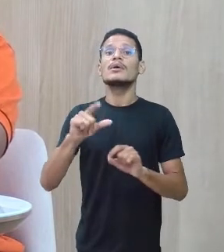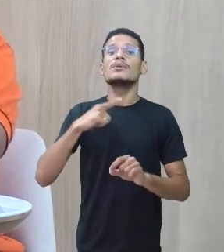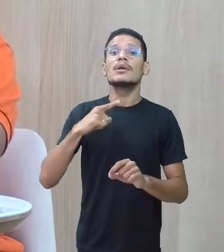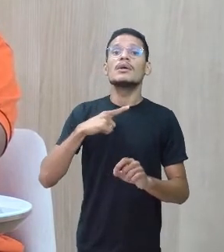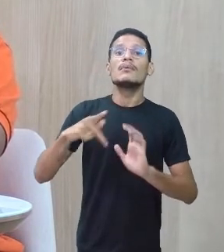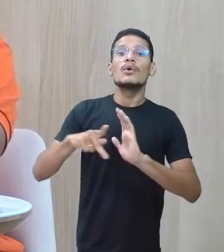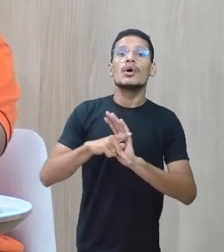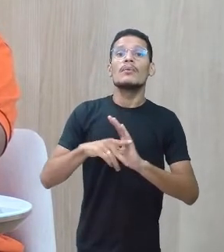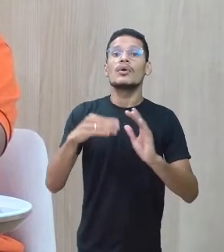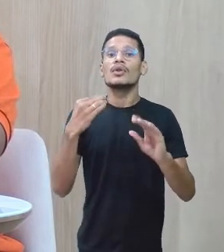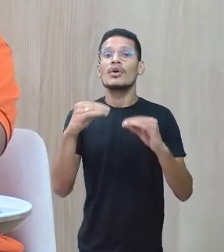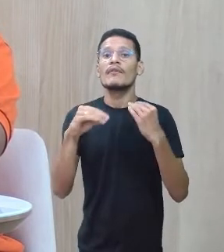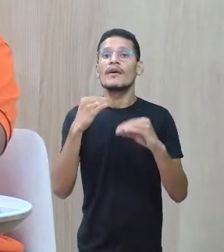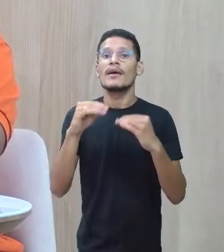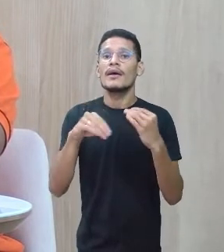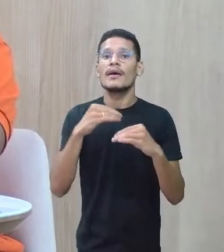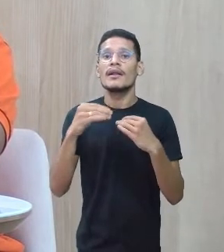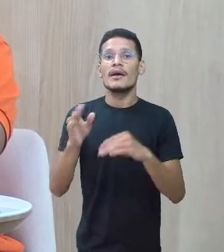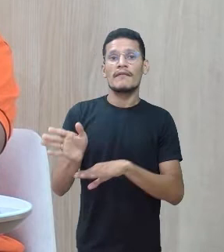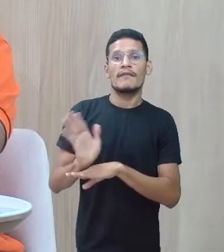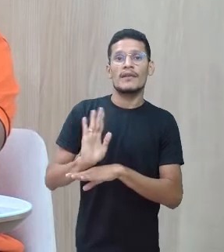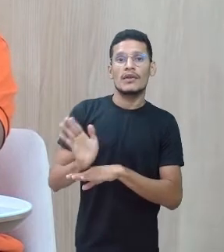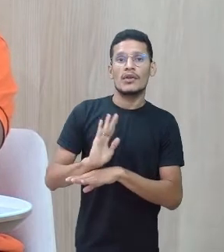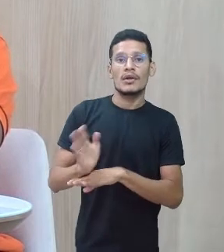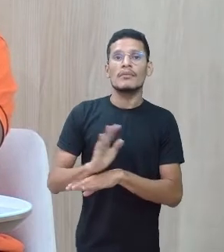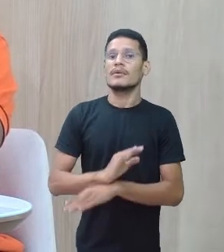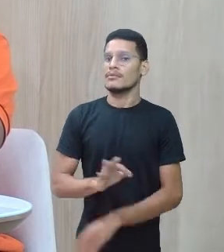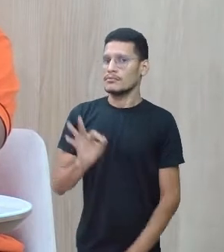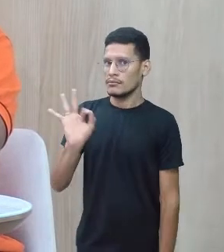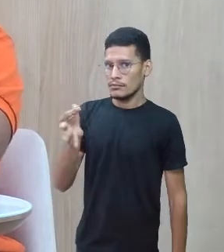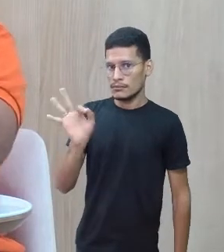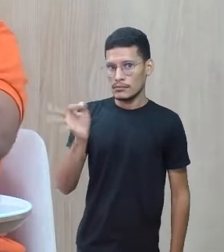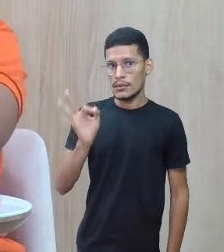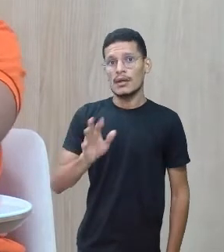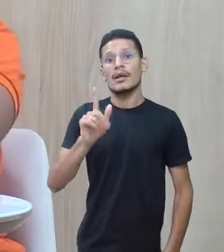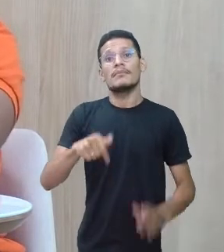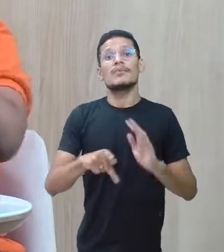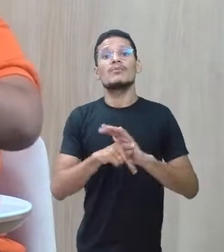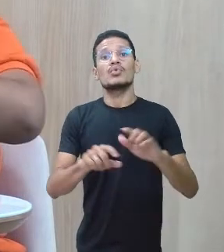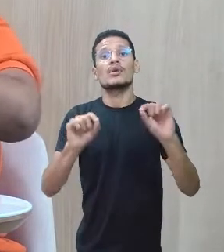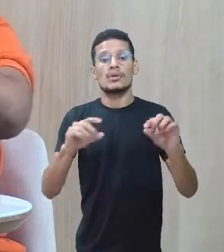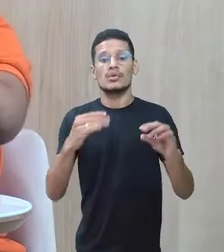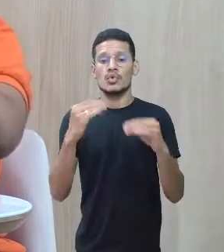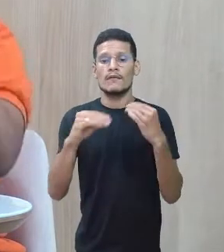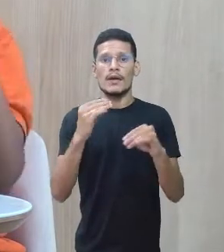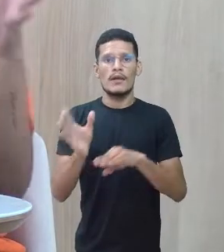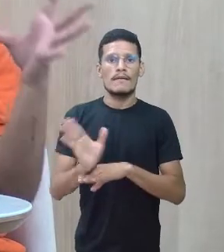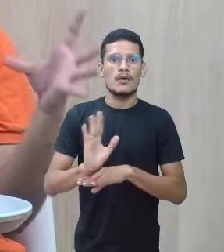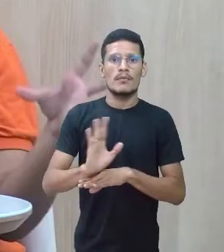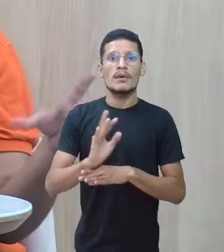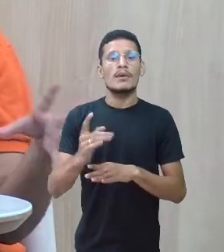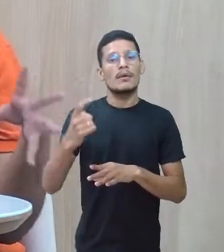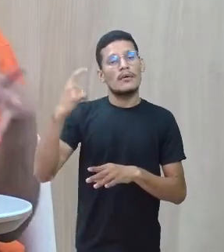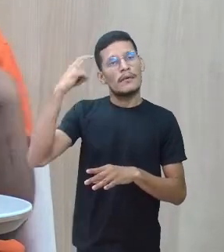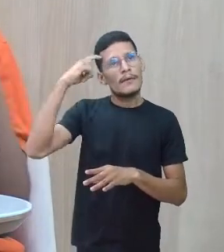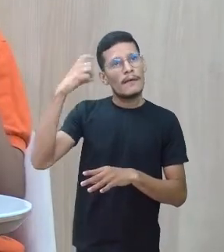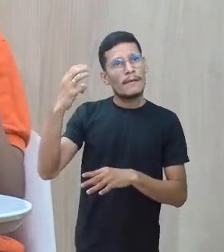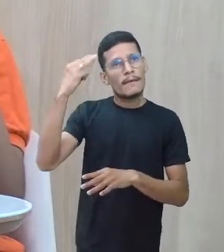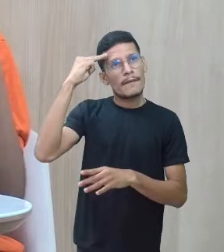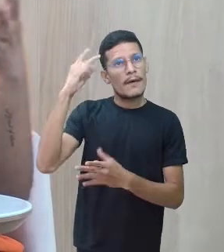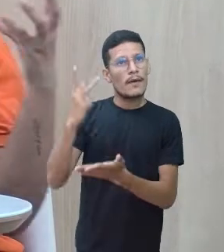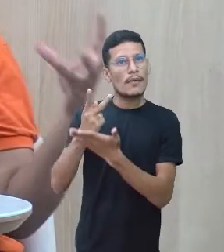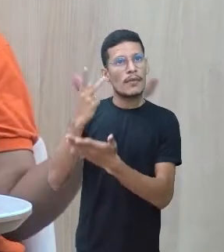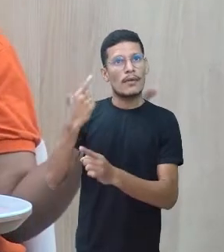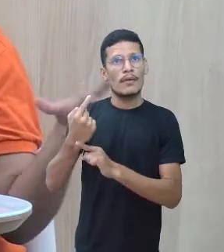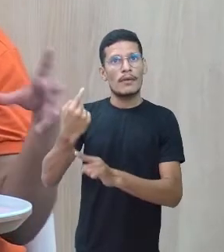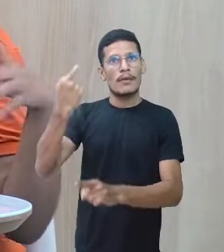em novelas, filmes e animes. E o Diogo tá certo, né? É quando a novela ou filme, ele vai recuperar, né, um acontecimento